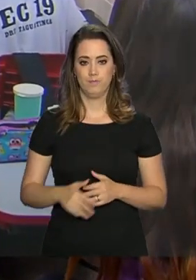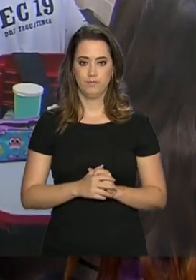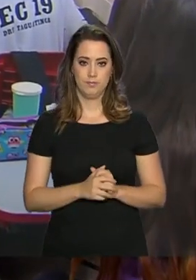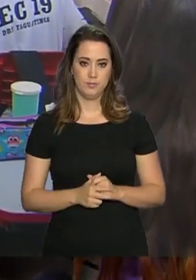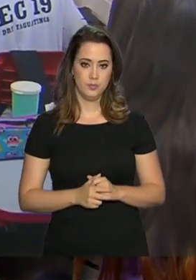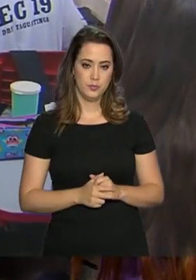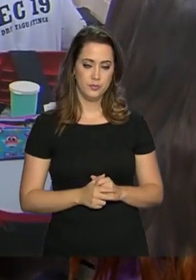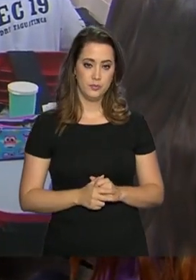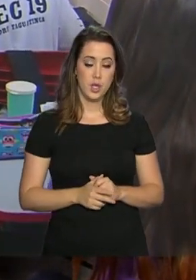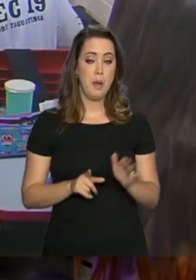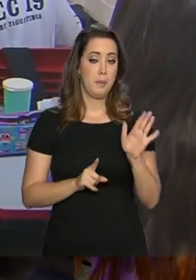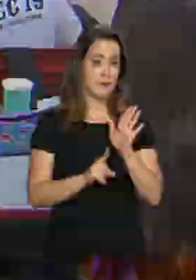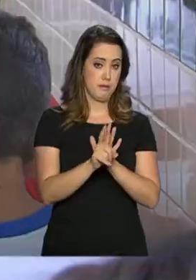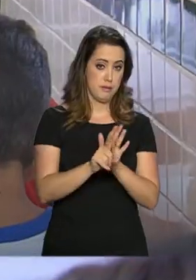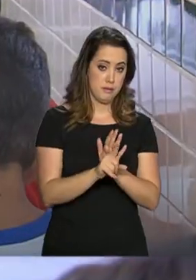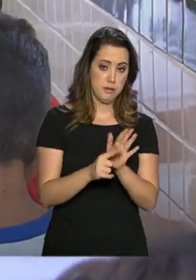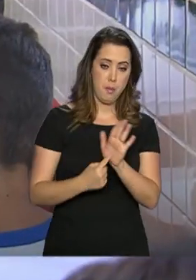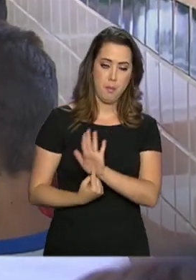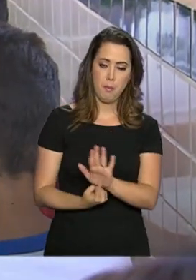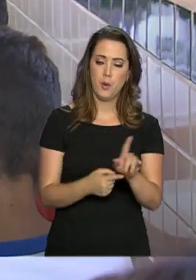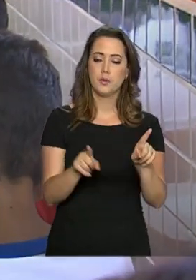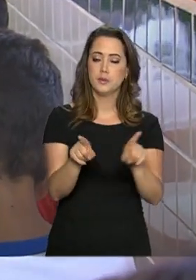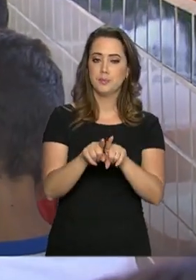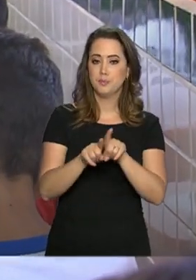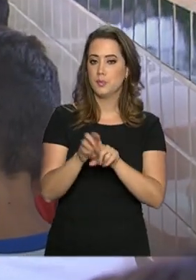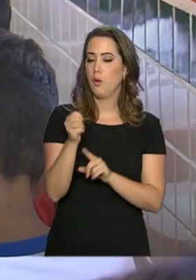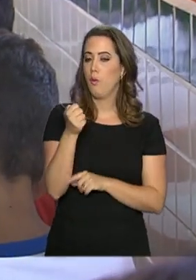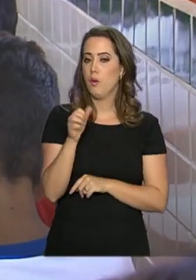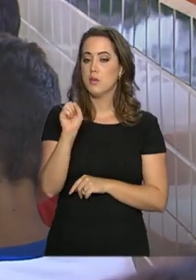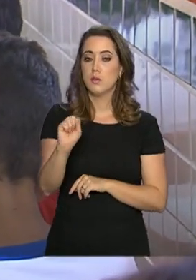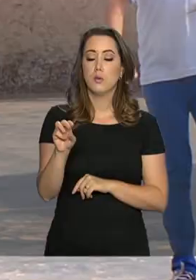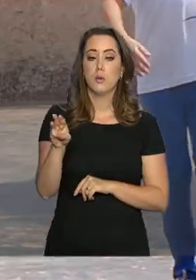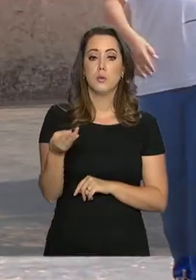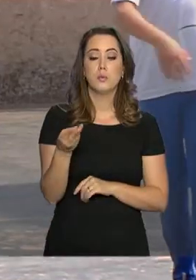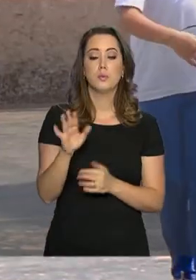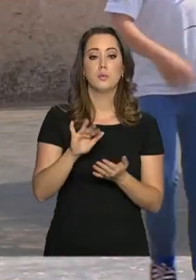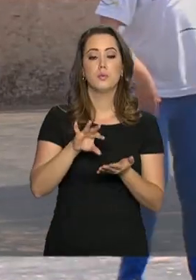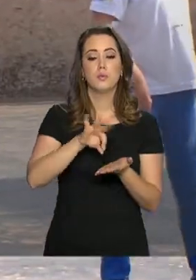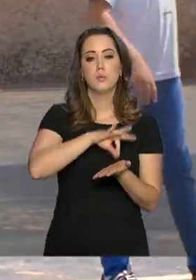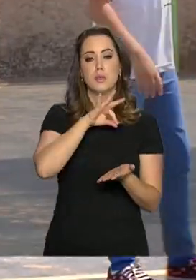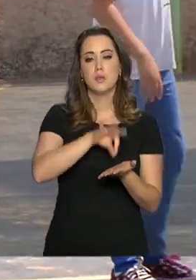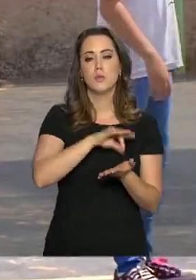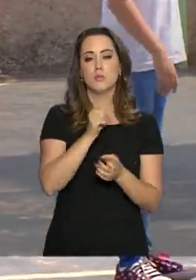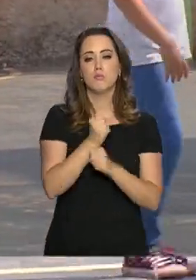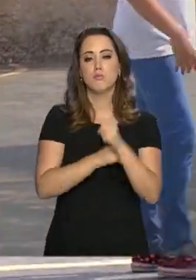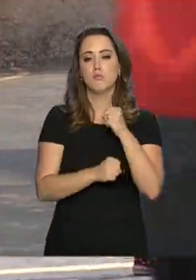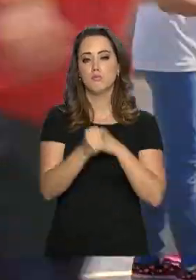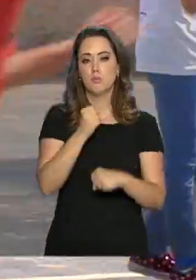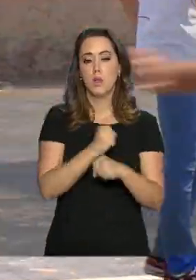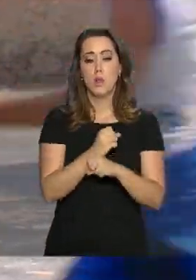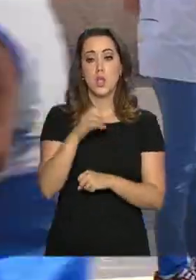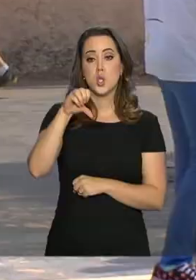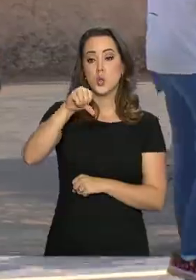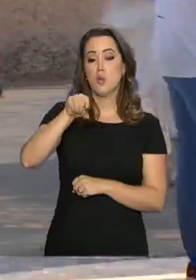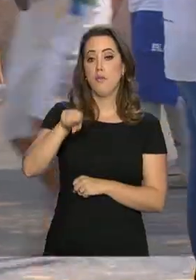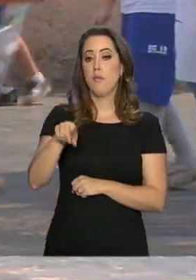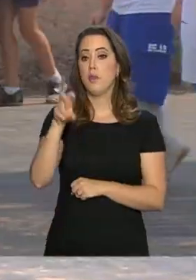o senso escolar 2018 das quase 8 milhões de matrículas no ensino médio do ano passado